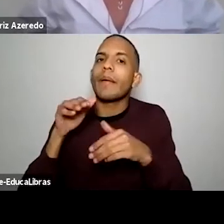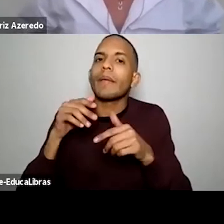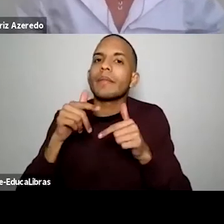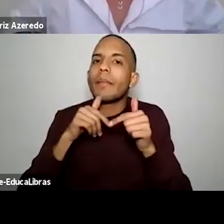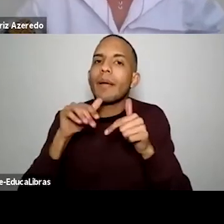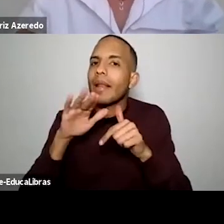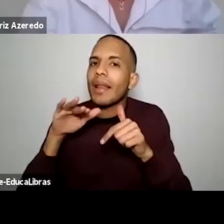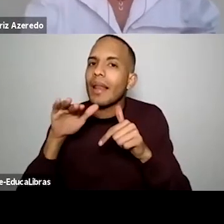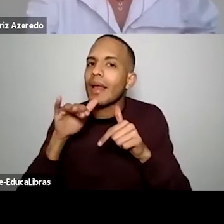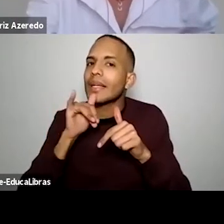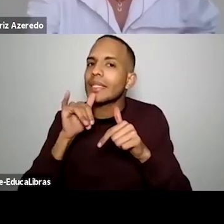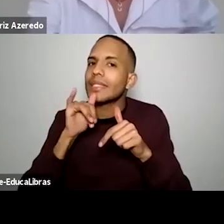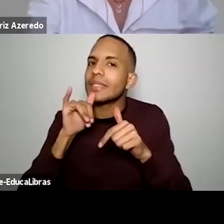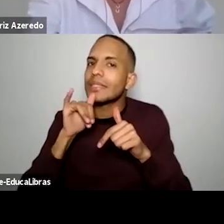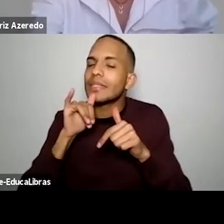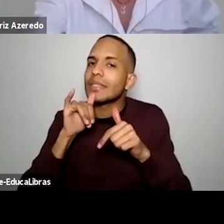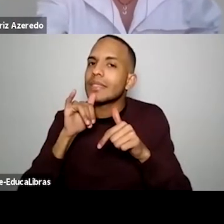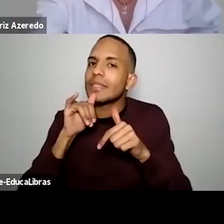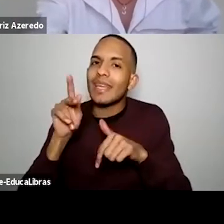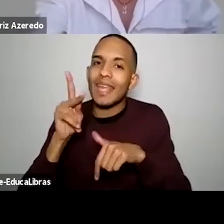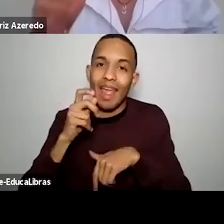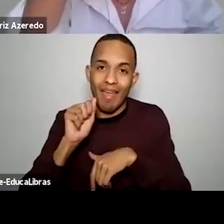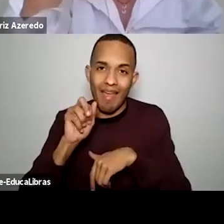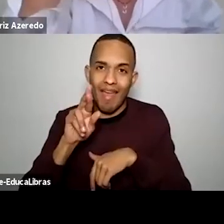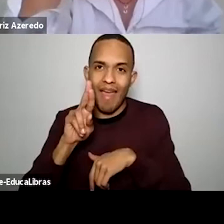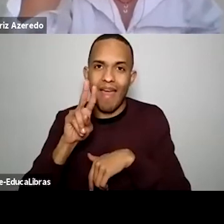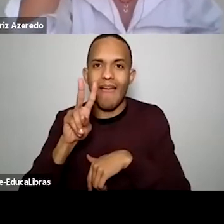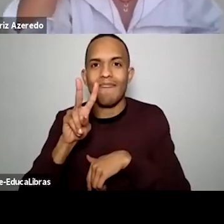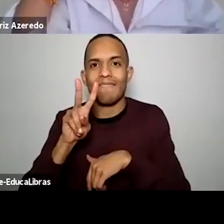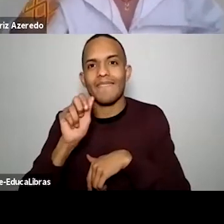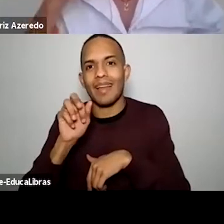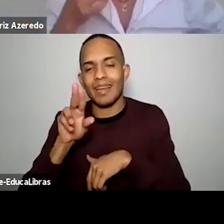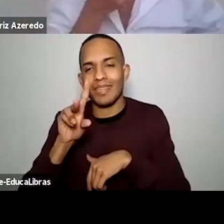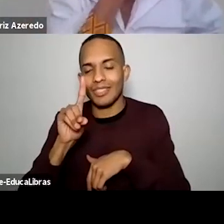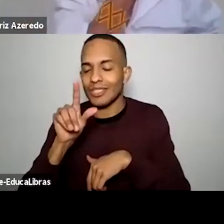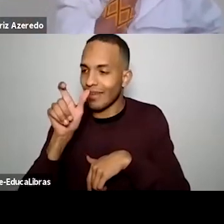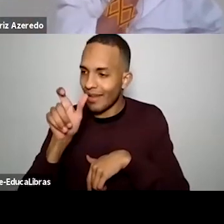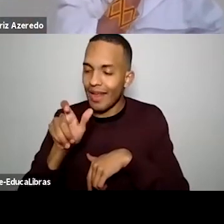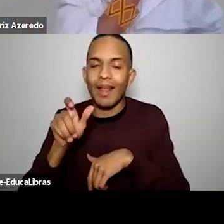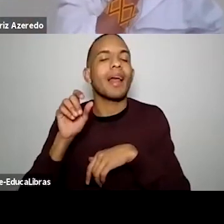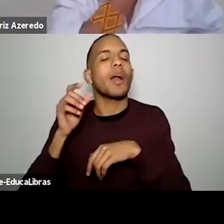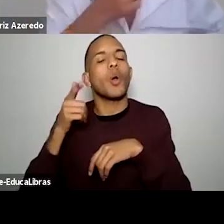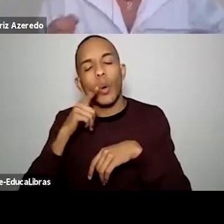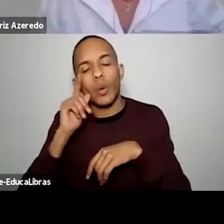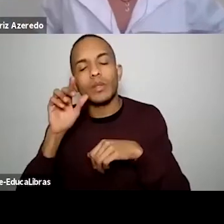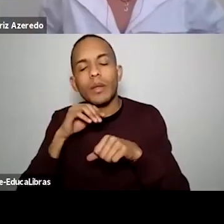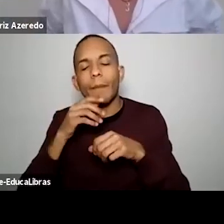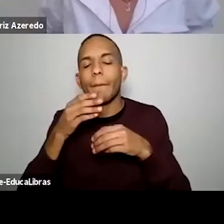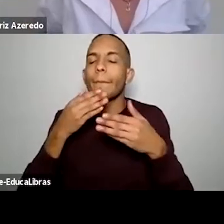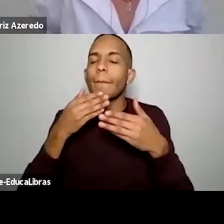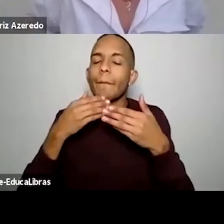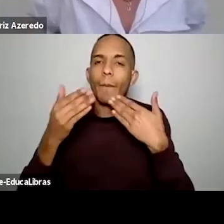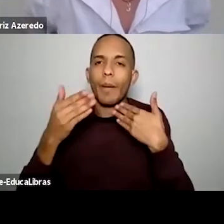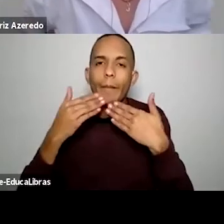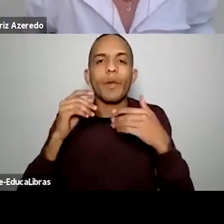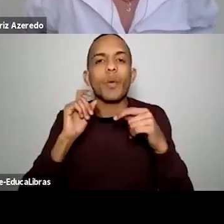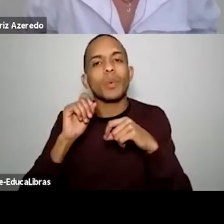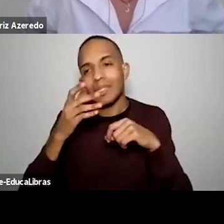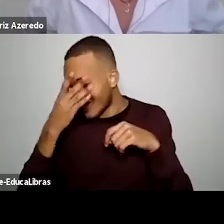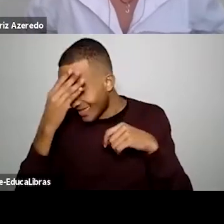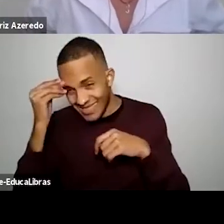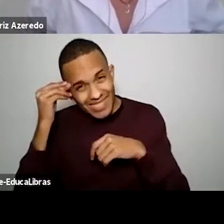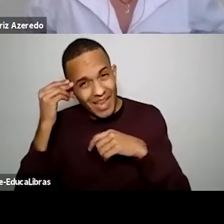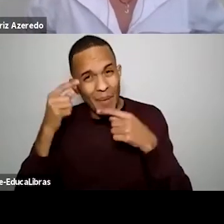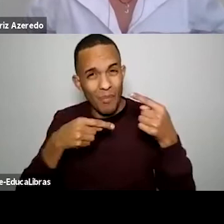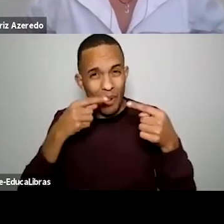tempo, estuda, dá aula em Harvard, a Márcia, disse que a gente também não pode esquecer a política pública, que é importante a mobilização